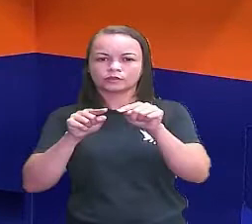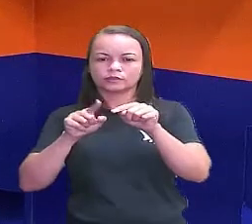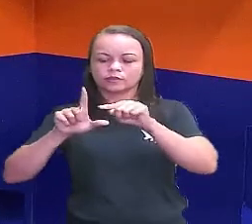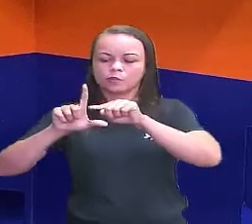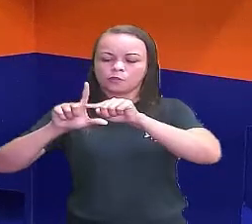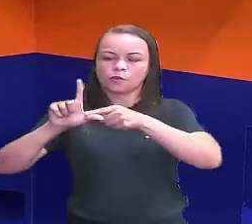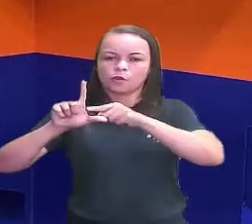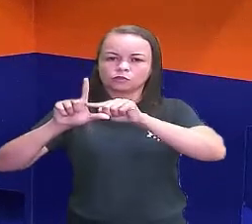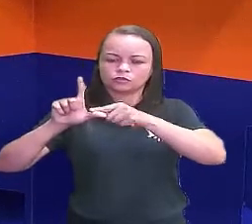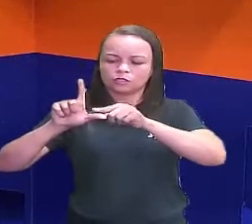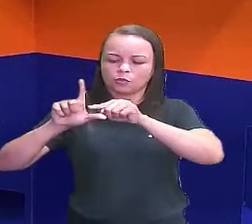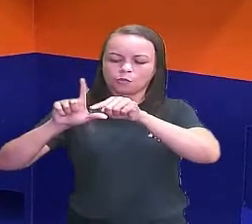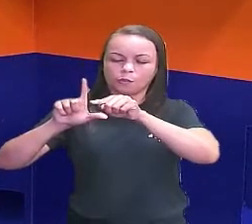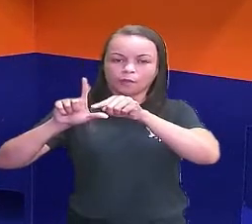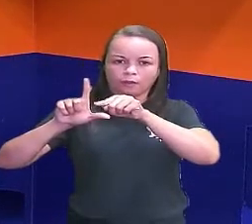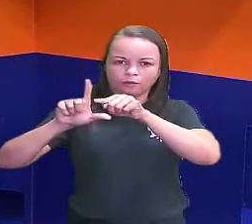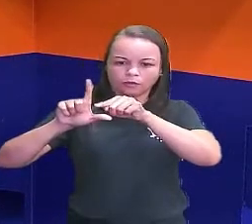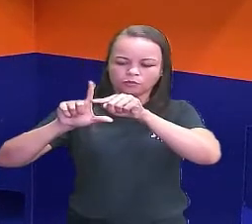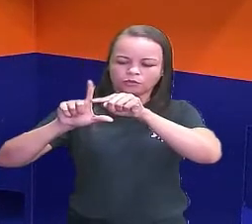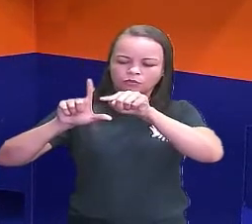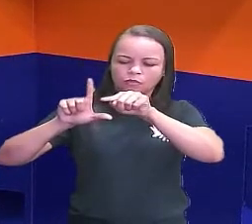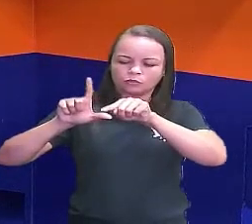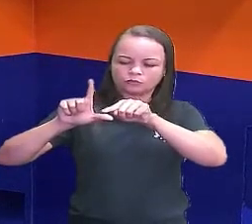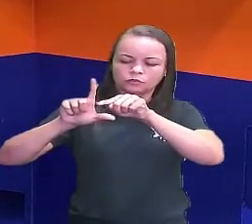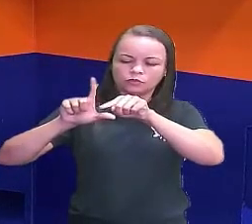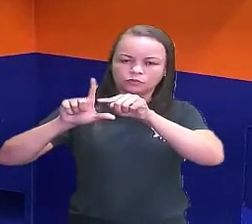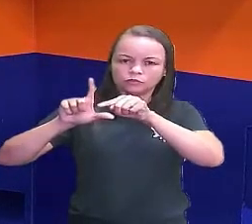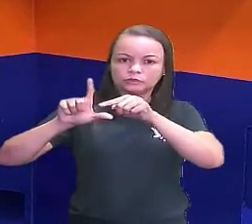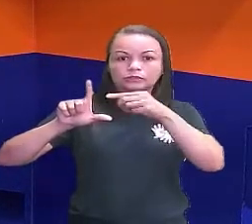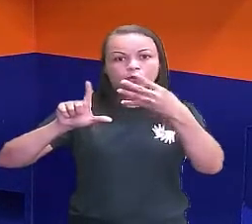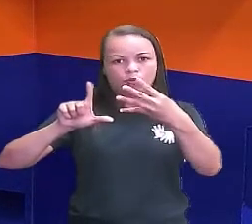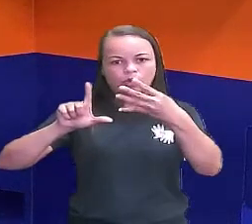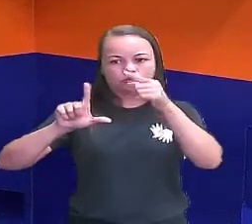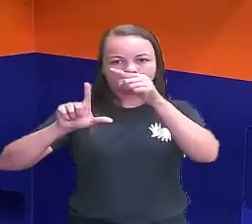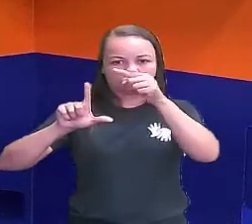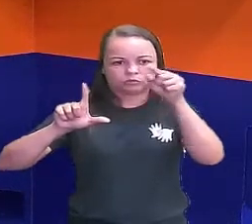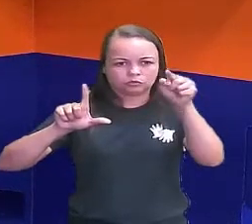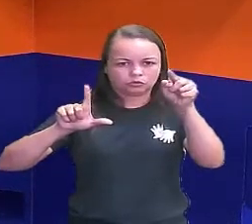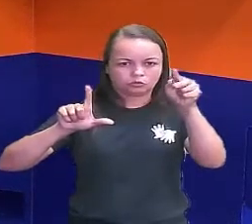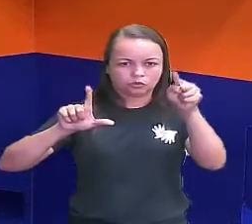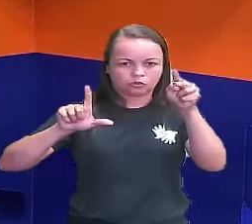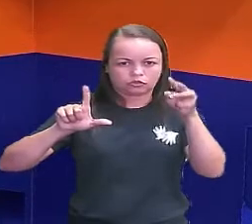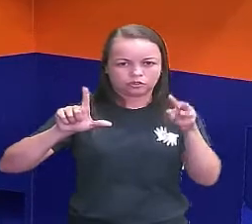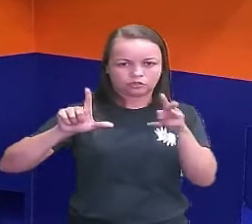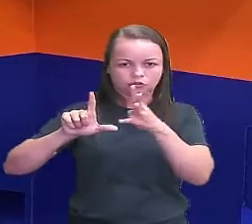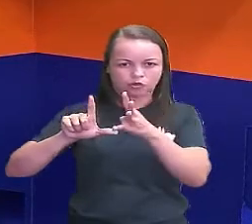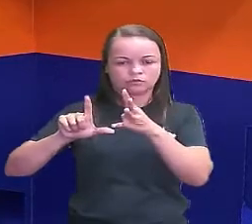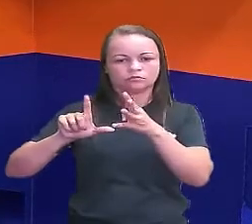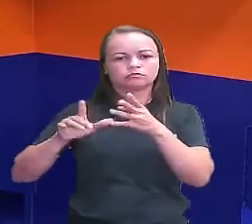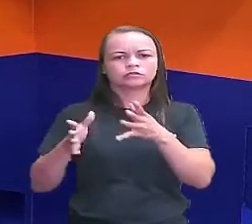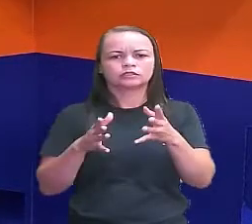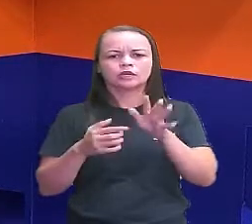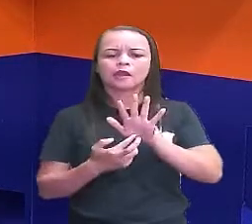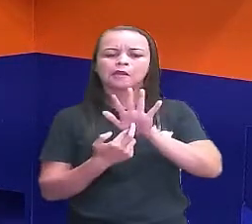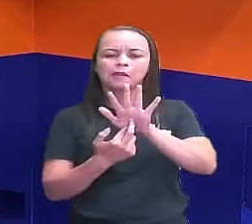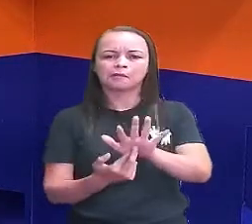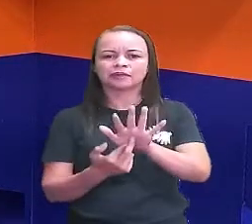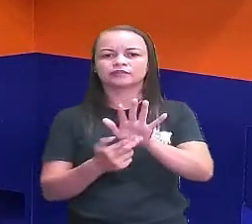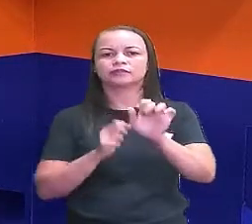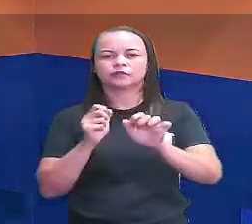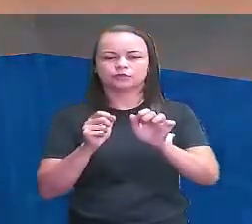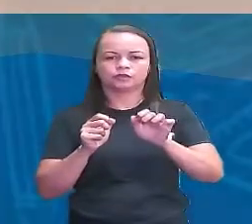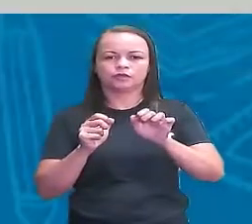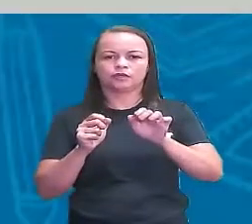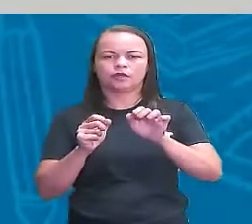tá? No meio, ó, 1, 2, 3, 4. 4 quadradinhos. Isso representa o ângulo